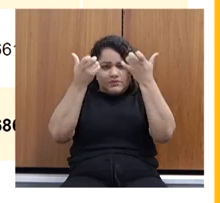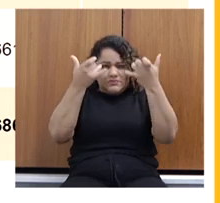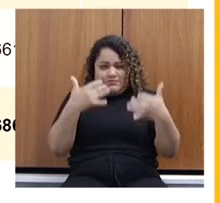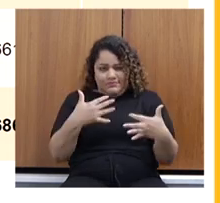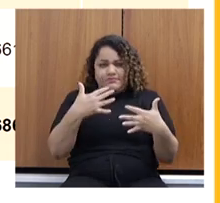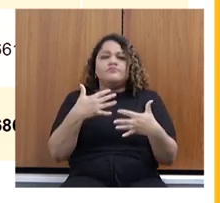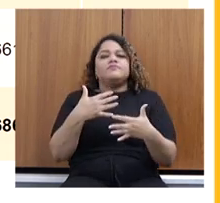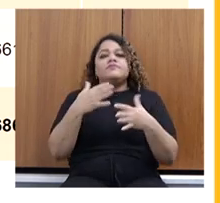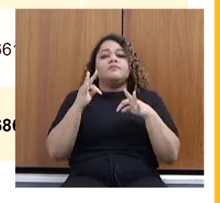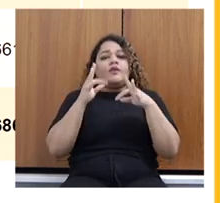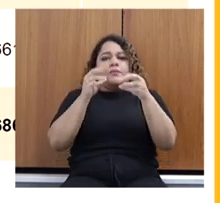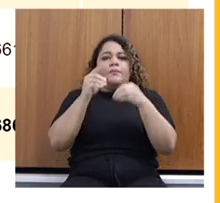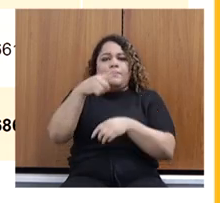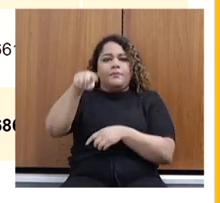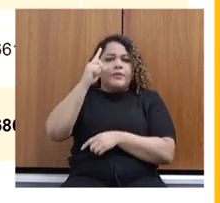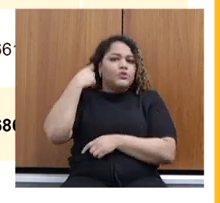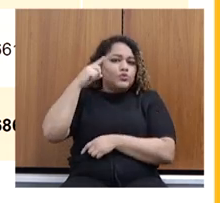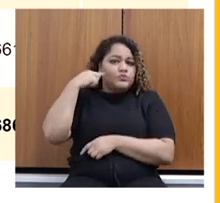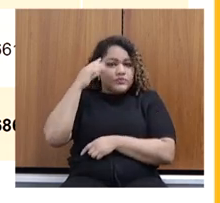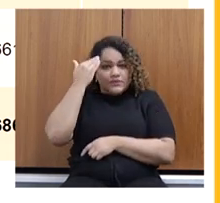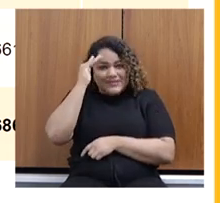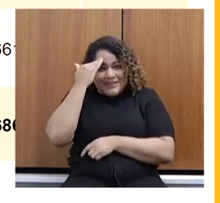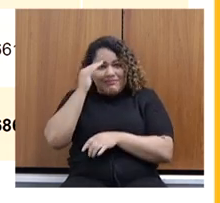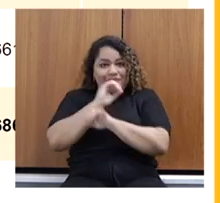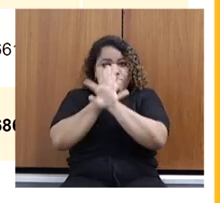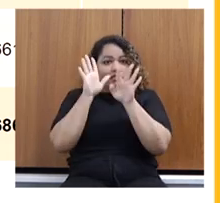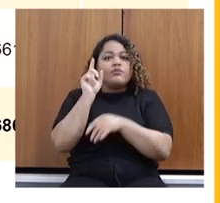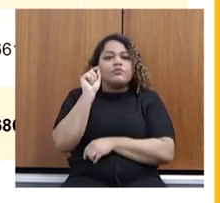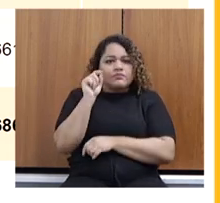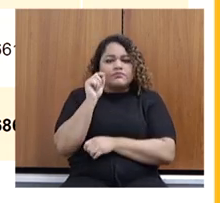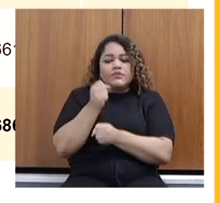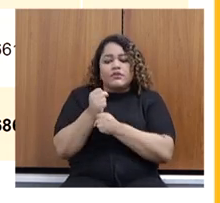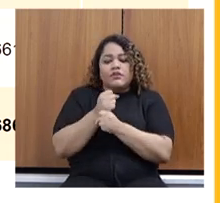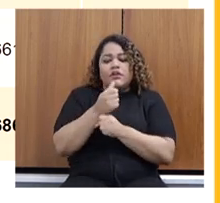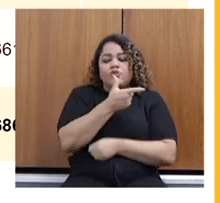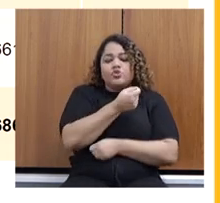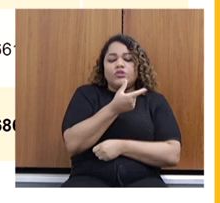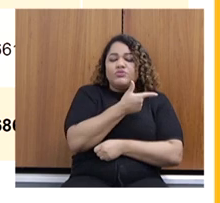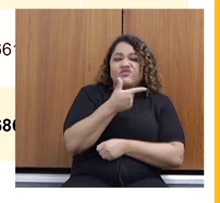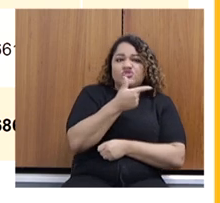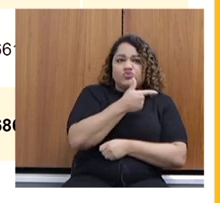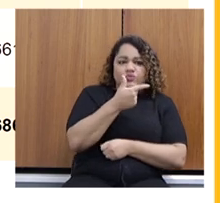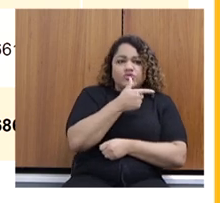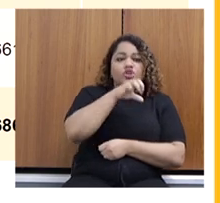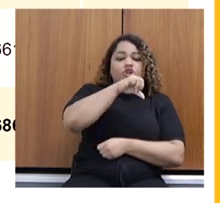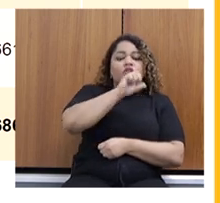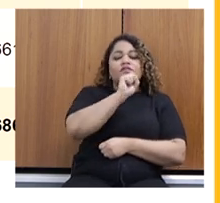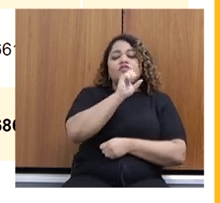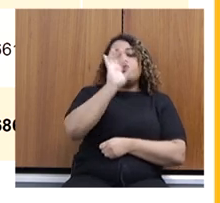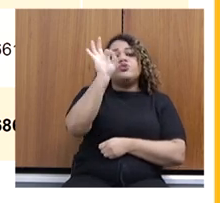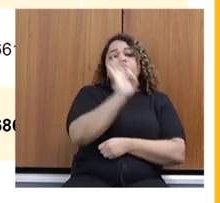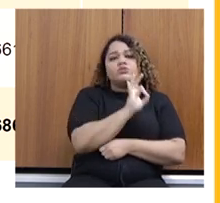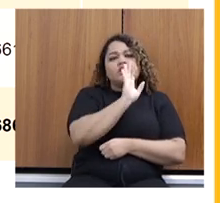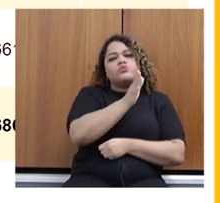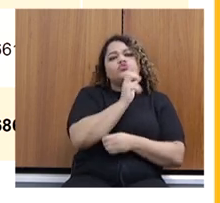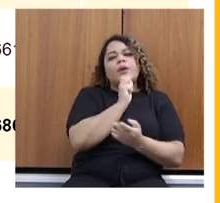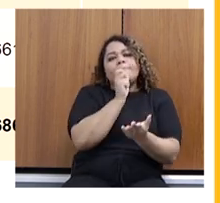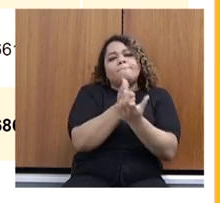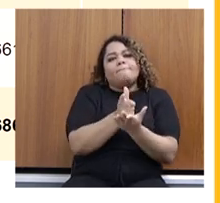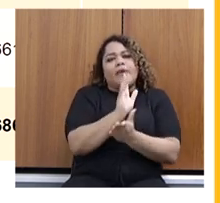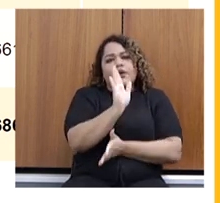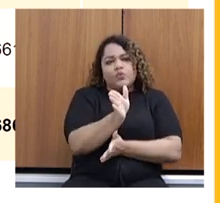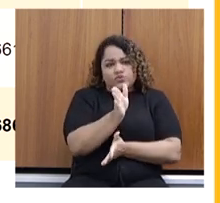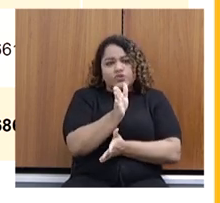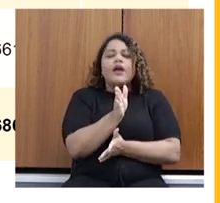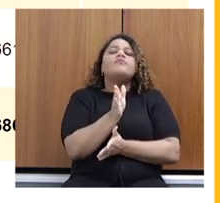deputadas em relação ao ano de 2022. 98% das emendas impositivas do ano passado já foram pagas,